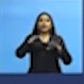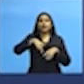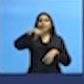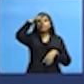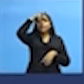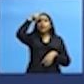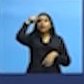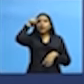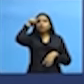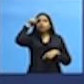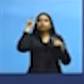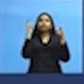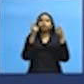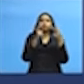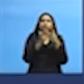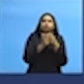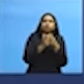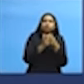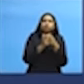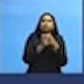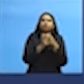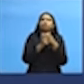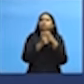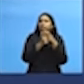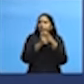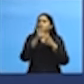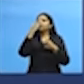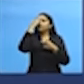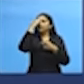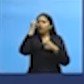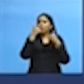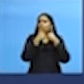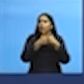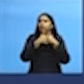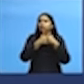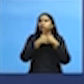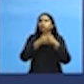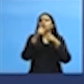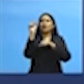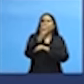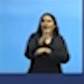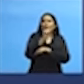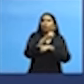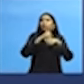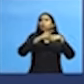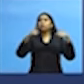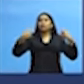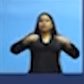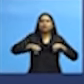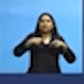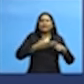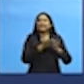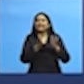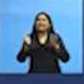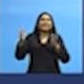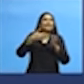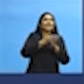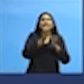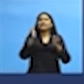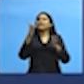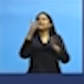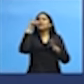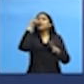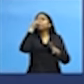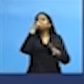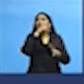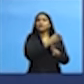se tornaram pequenas para suportar uma frota que já atinge a marca de 700 mil veículos. Até os atalhos mais usados pelos motoristas para fugir